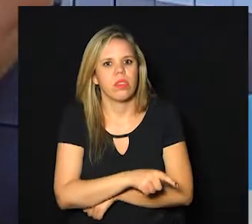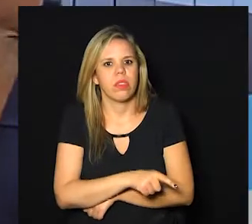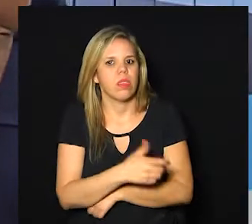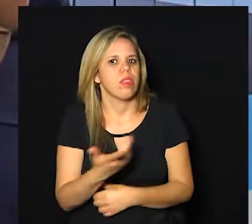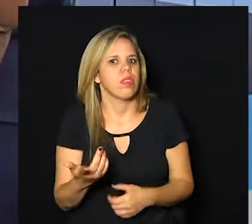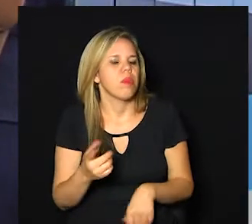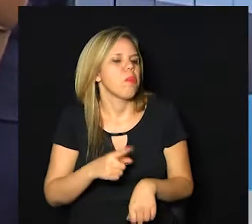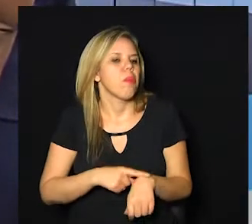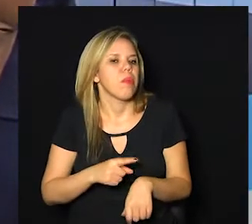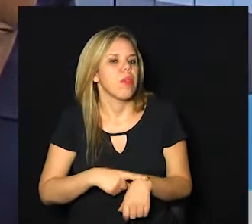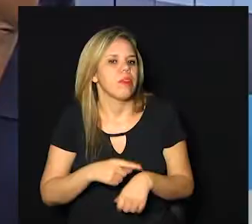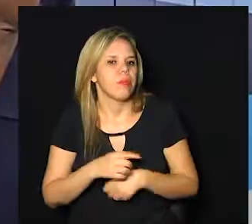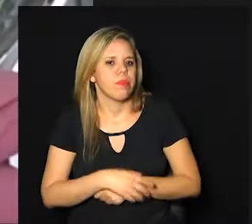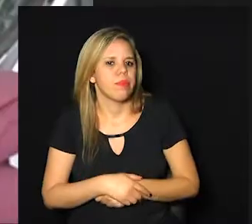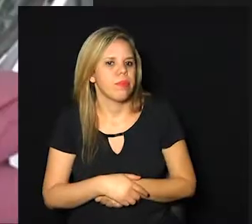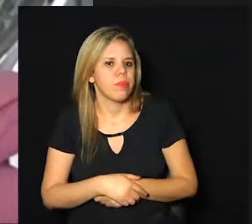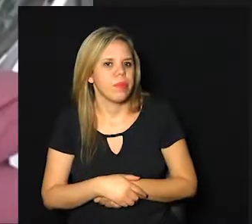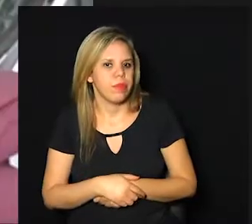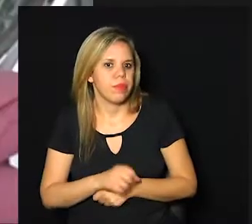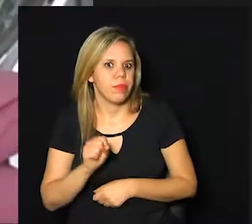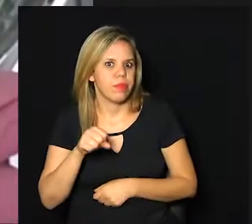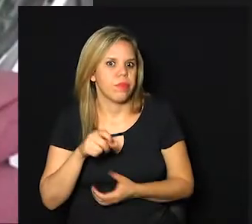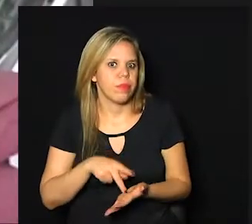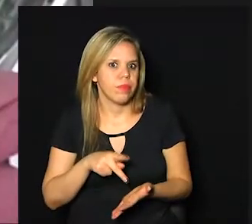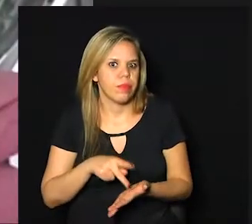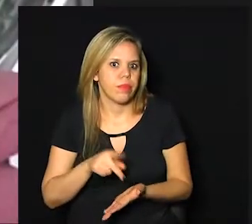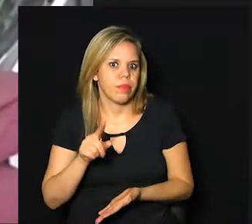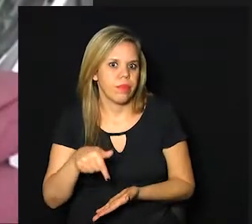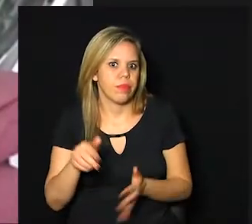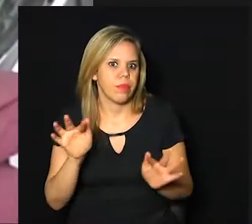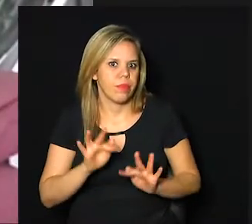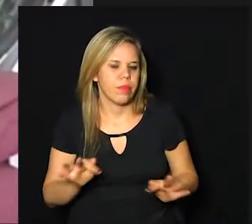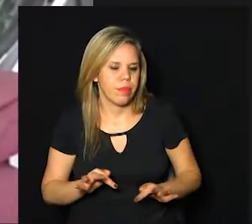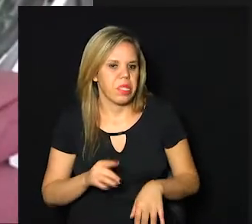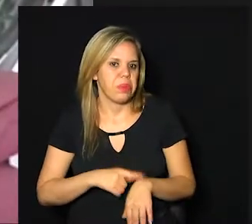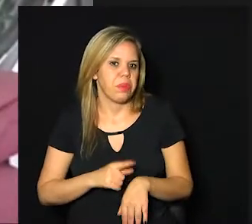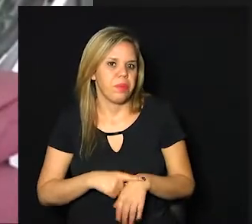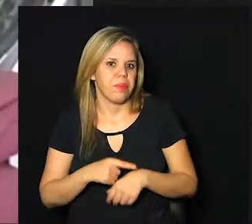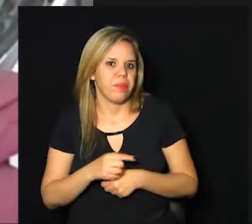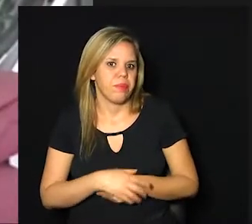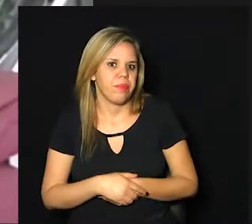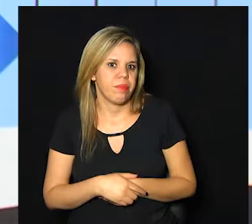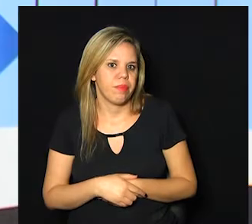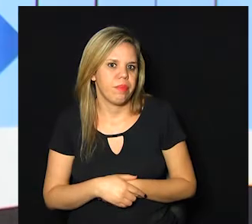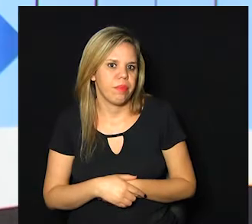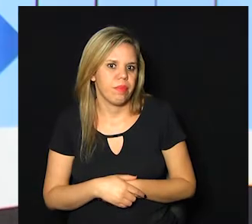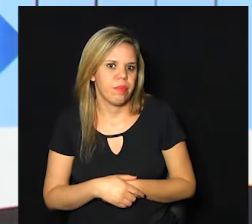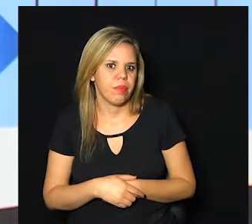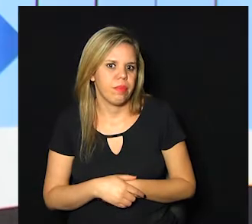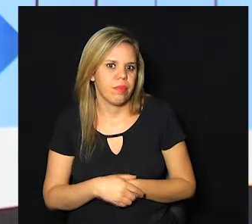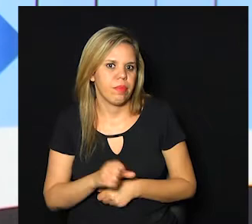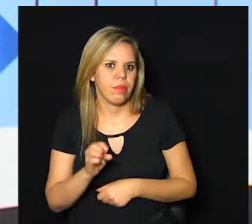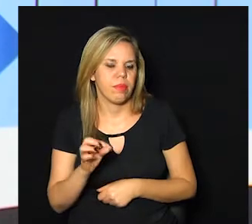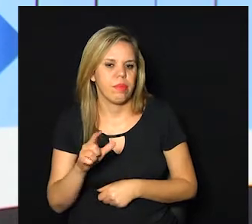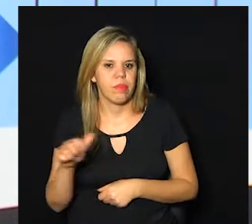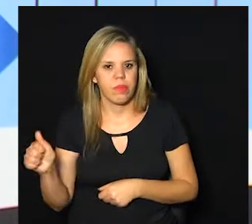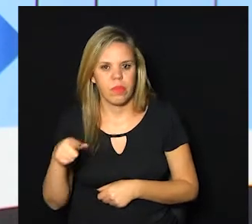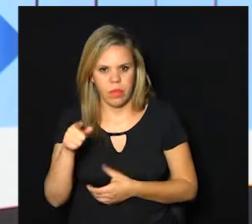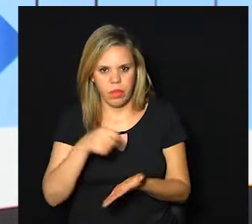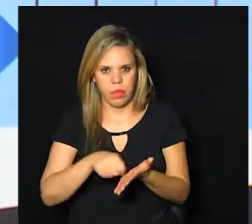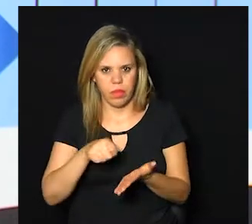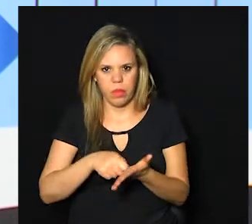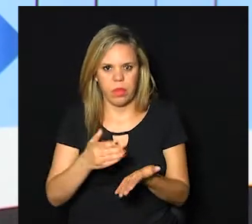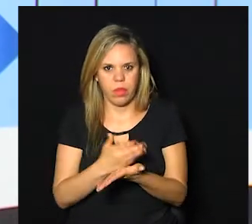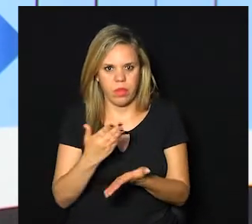por um momentinho, né? Sim, e é isso, né? Felicidade são momentos. Ô, Estela, você está escrevendo um